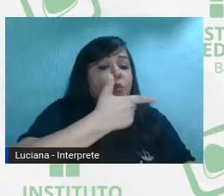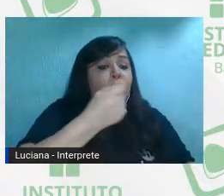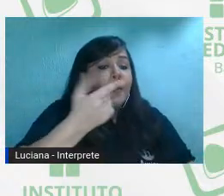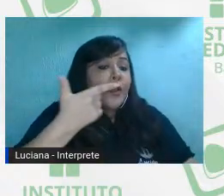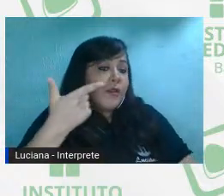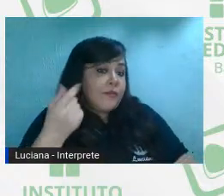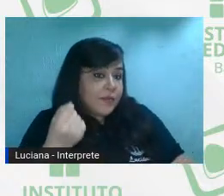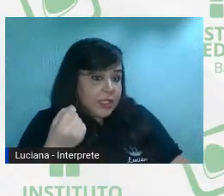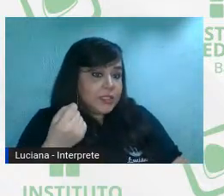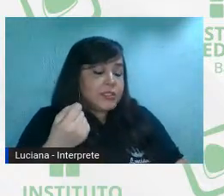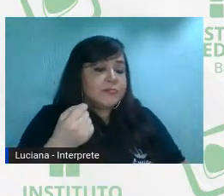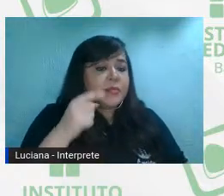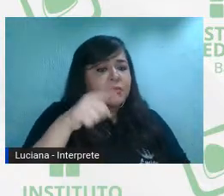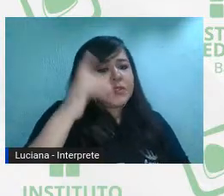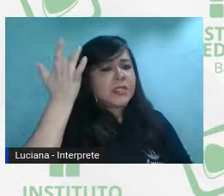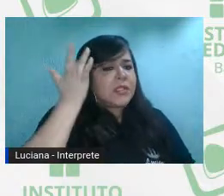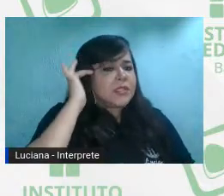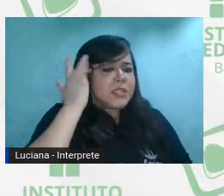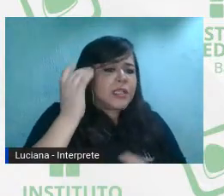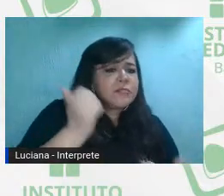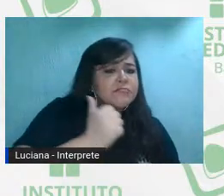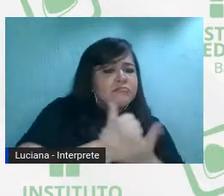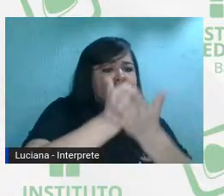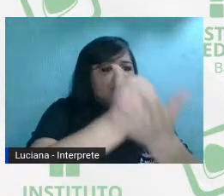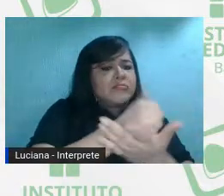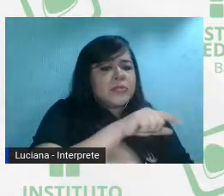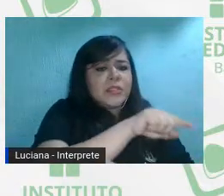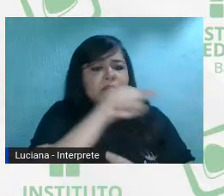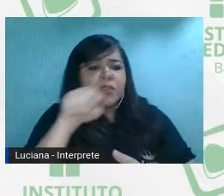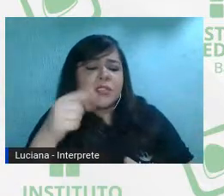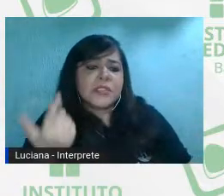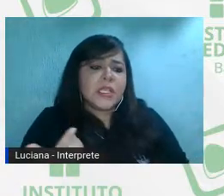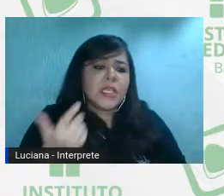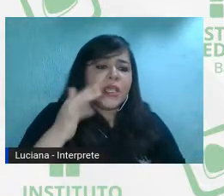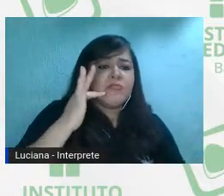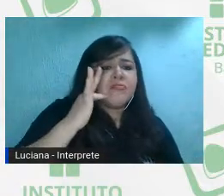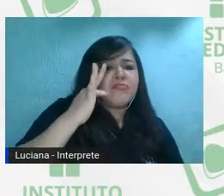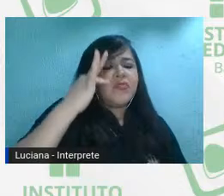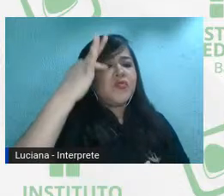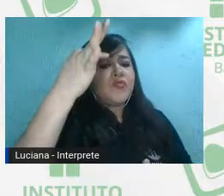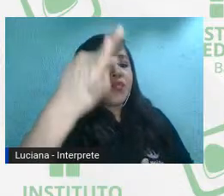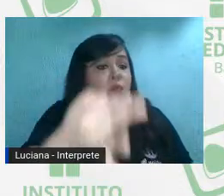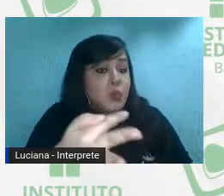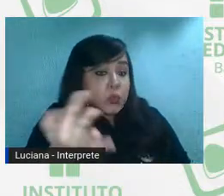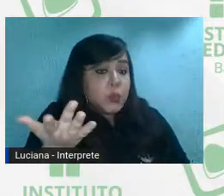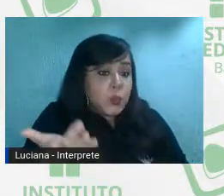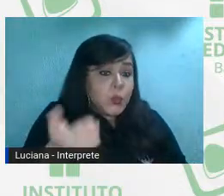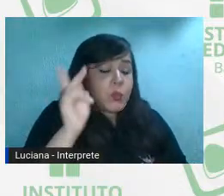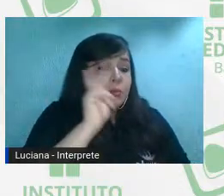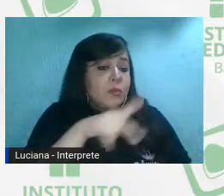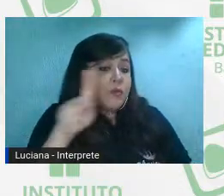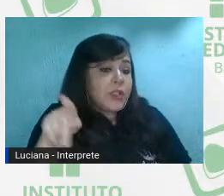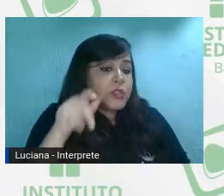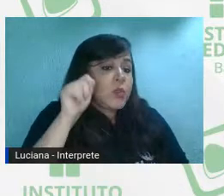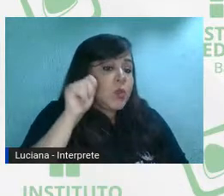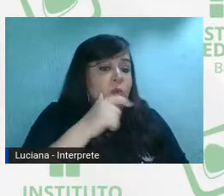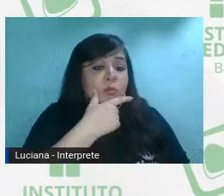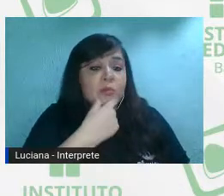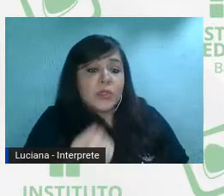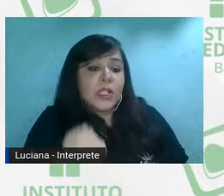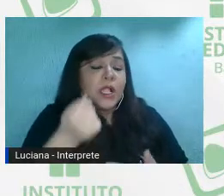vão contribuir com a formação de futuros e futuras professoras de matemática?